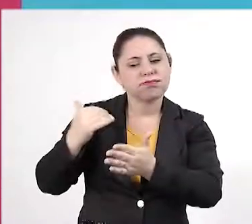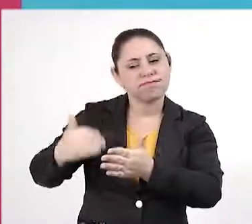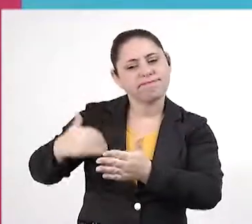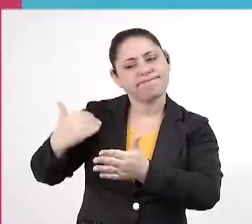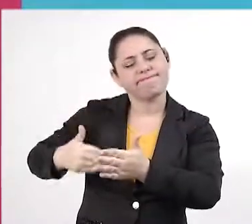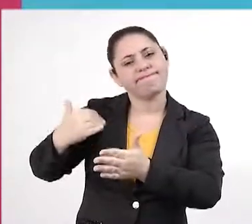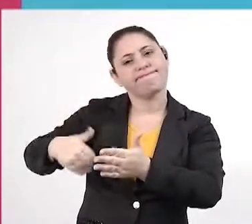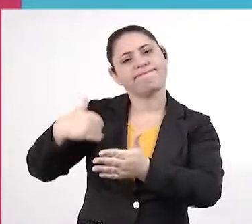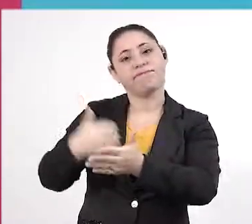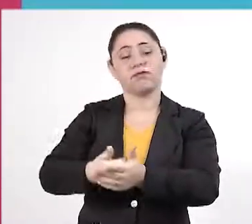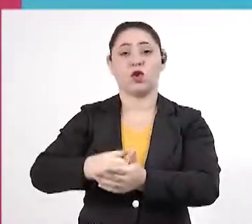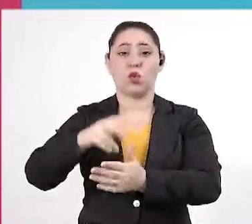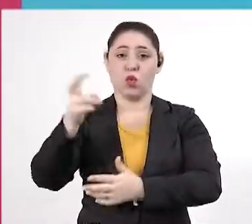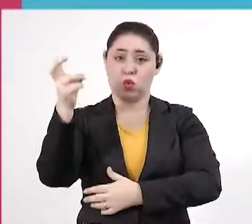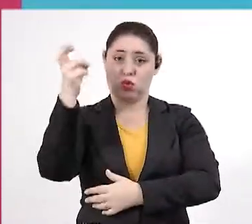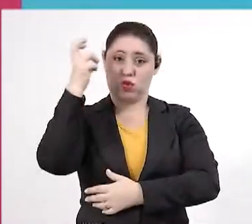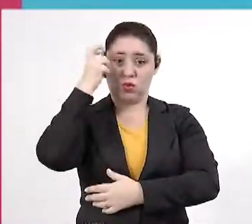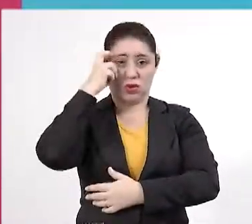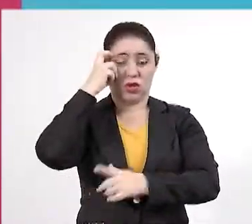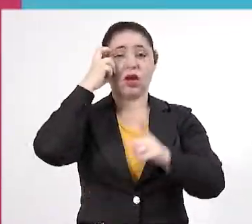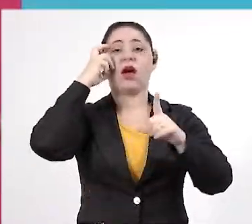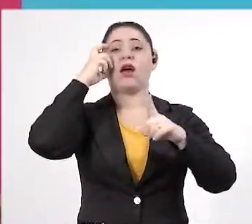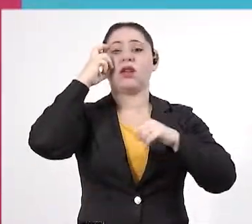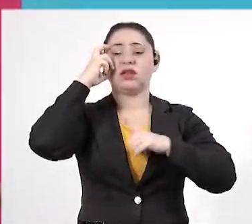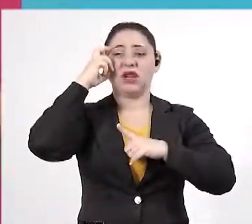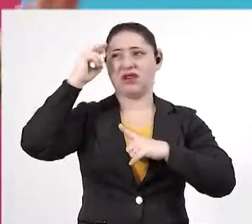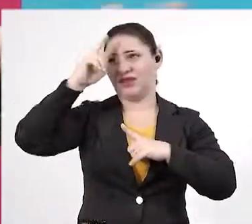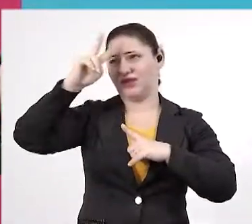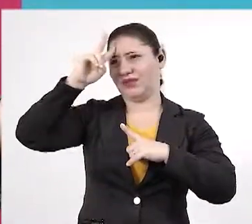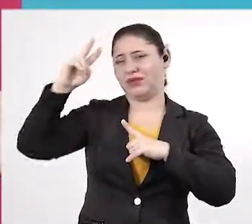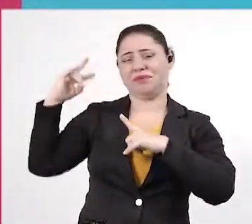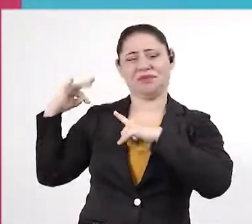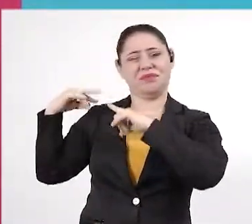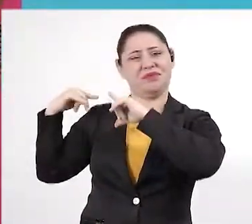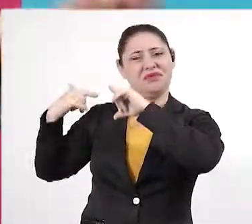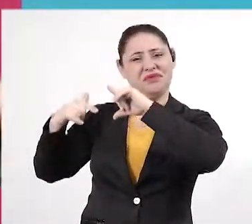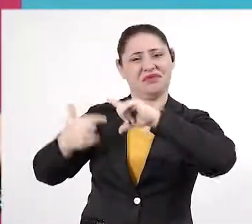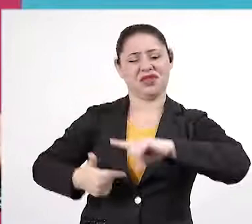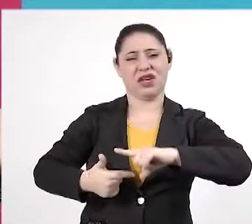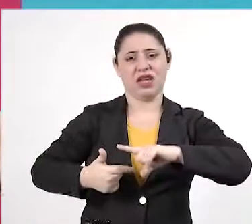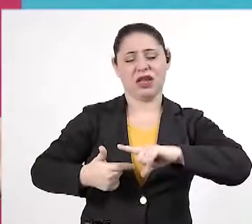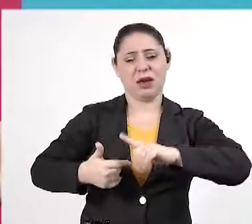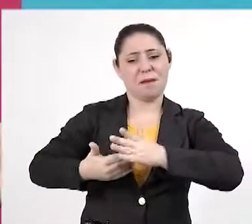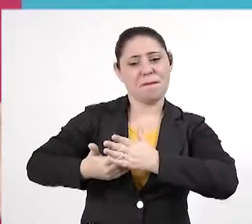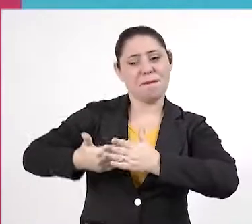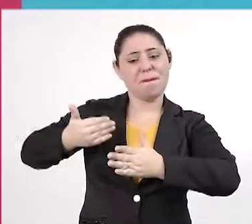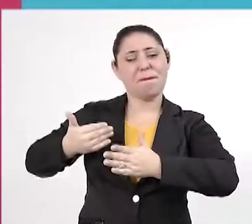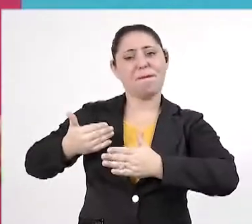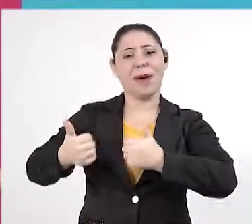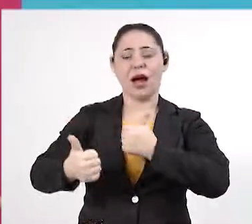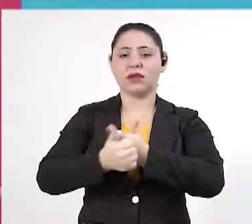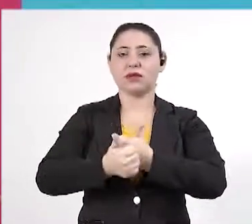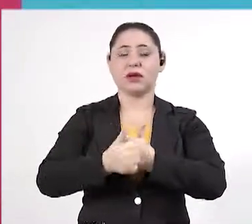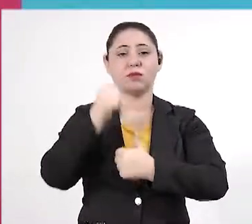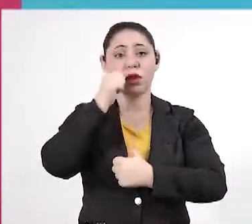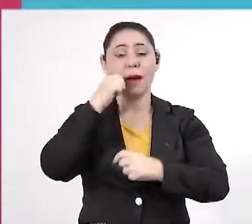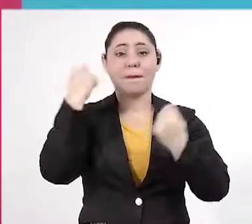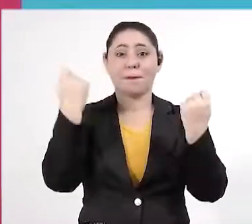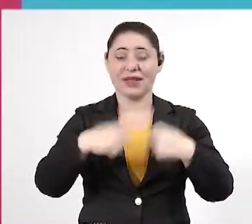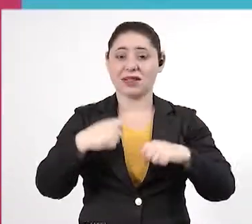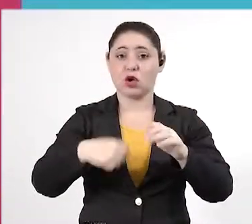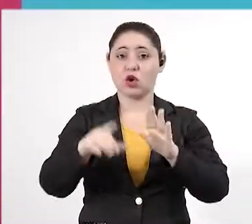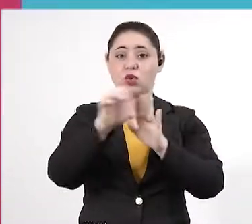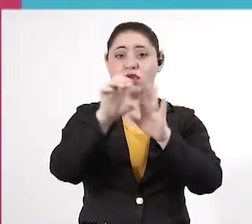caminhada cultural, né? E temos sim essa herança histórica de um passado não muito distante, em que as mulheres precisaram